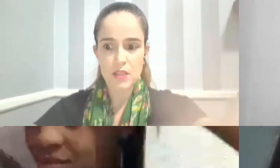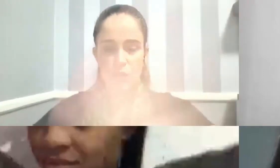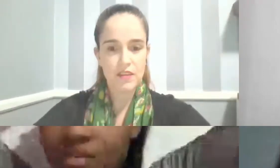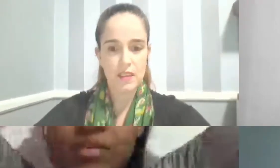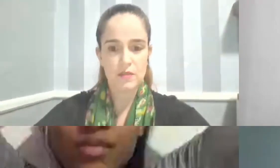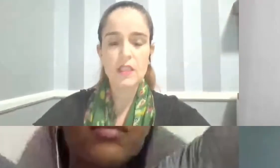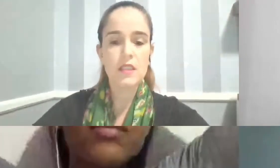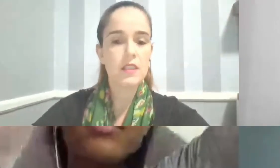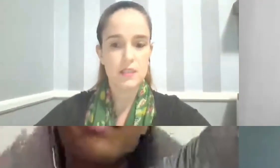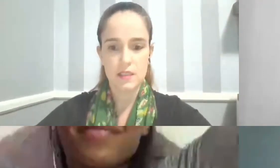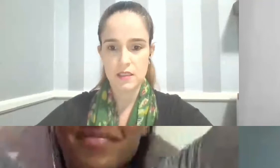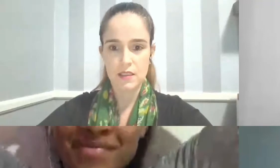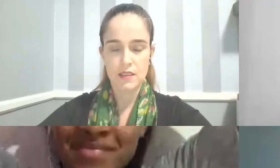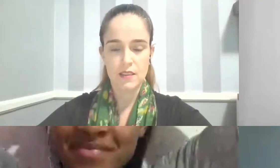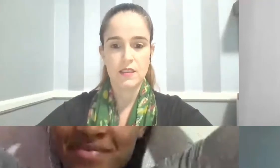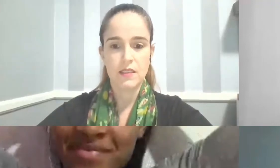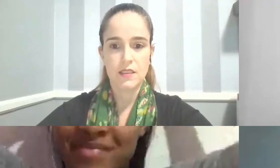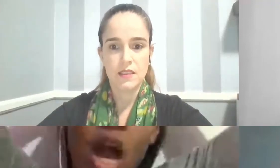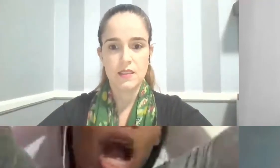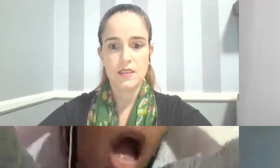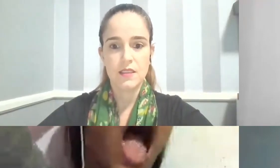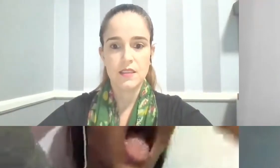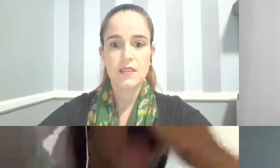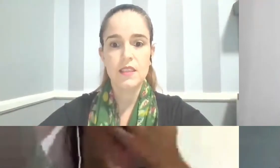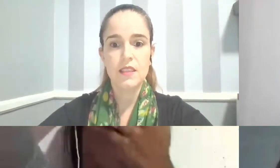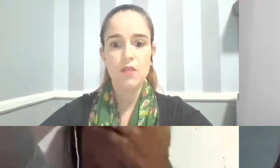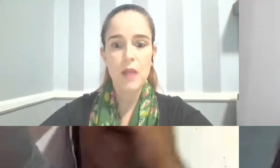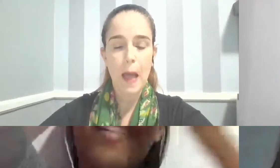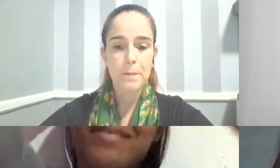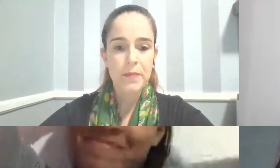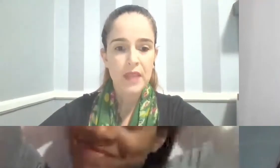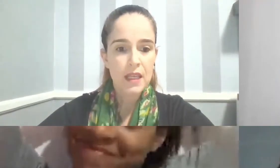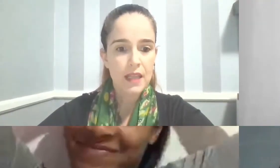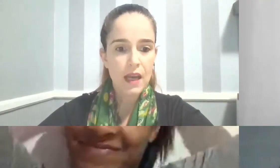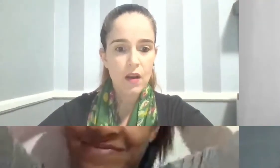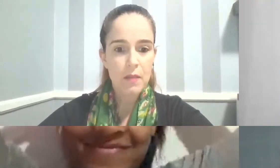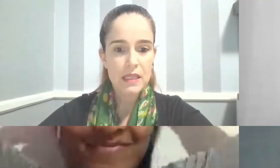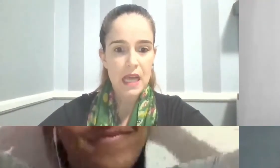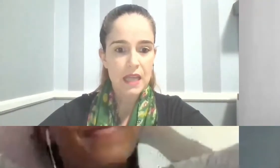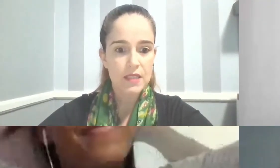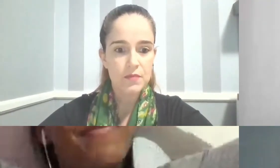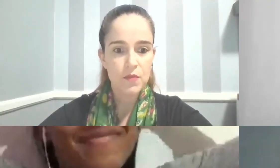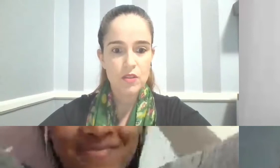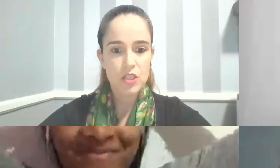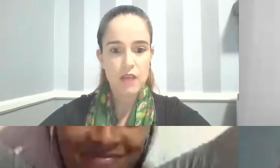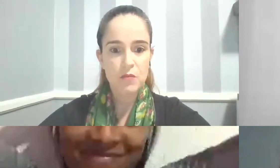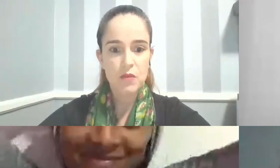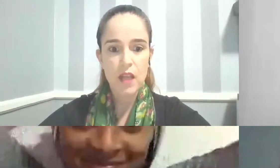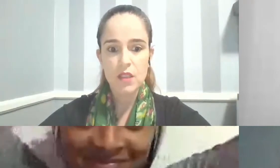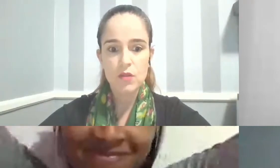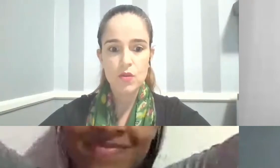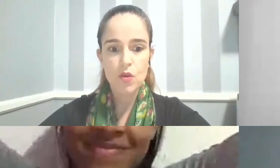Vamos lá, vocês estão me vendo, né? Sim. Então, vamos lá. Na aula passada,